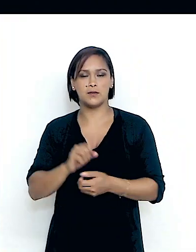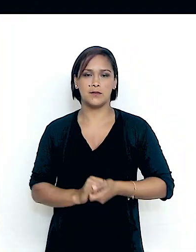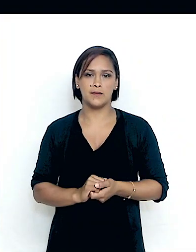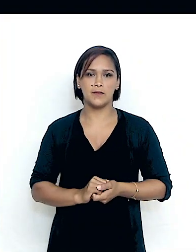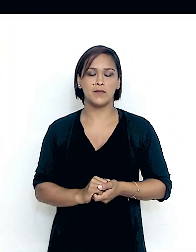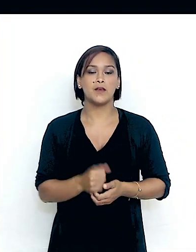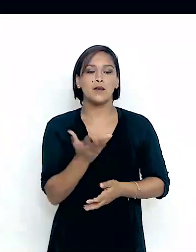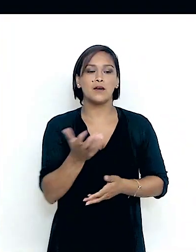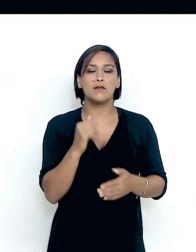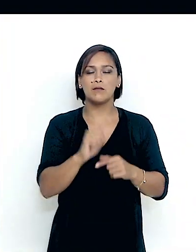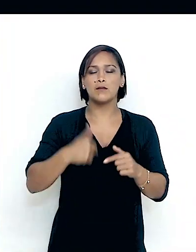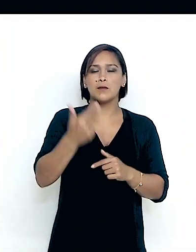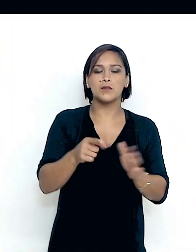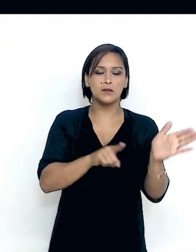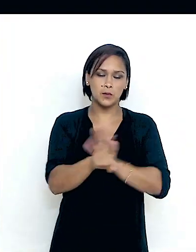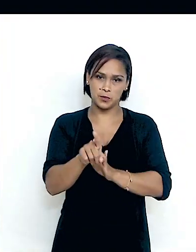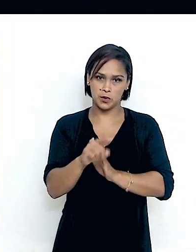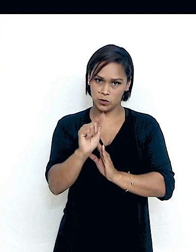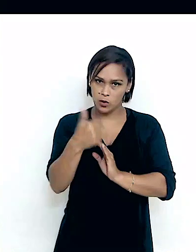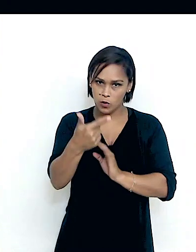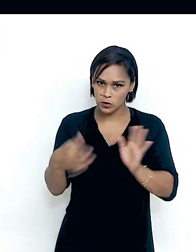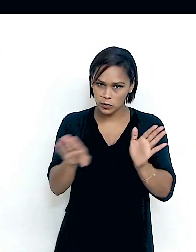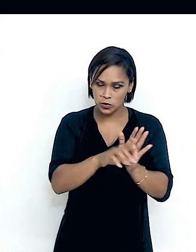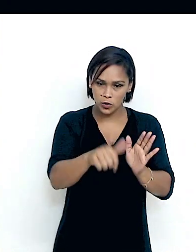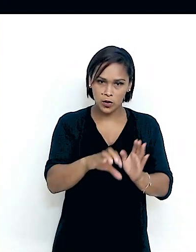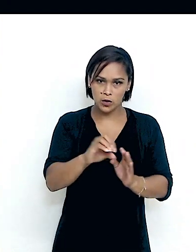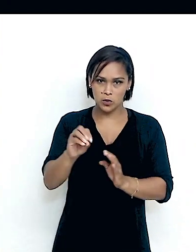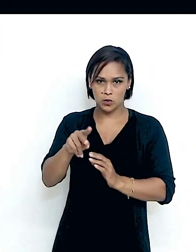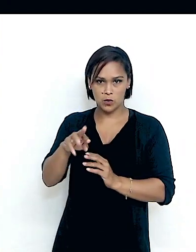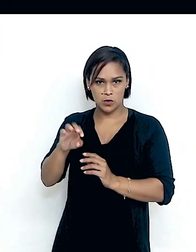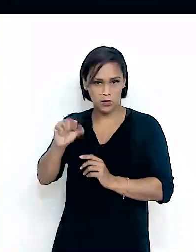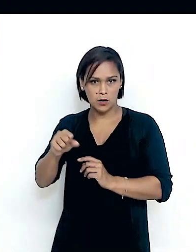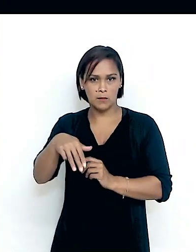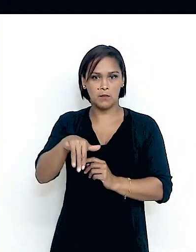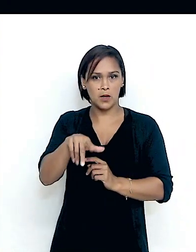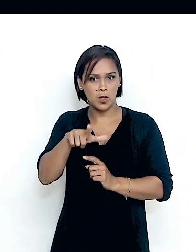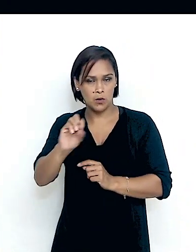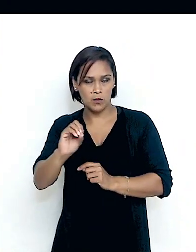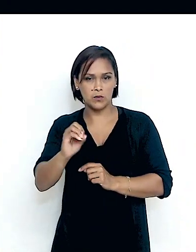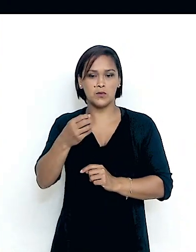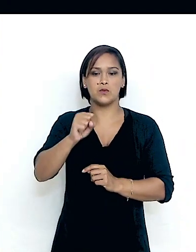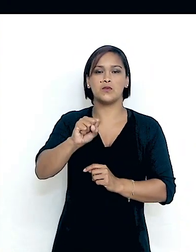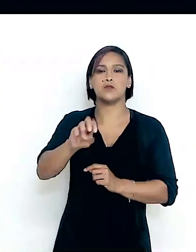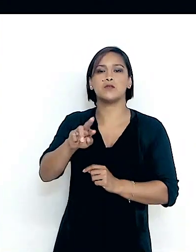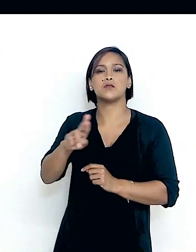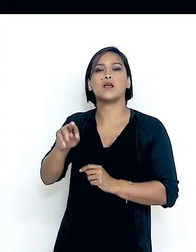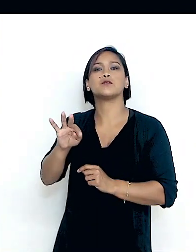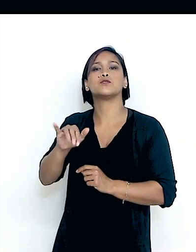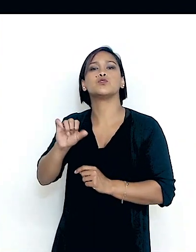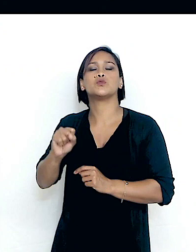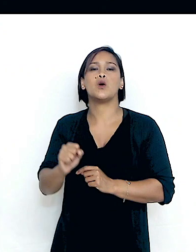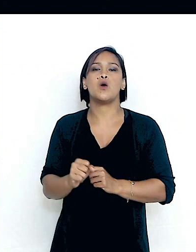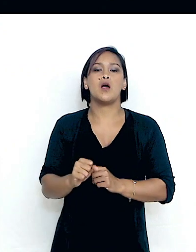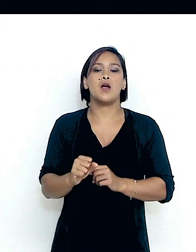Eu queria então passar por uma seguinte pergunta do Coronel Nilo Sérgio de Lima Barros e Silva, do